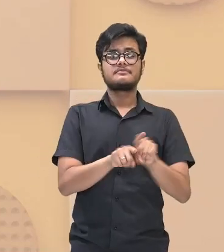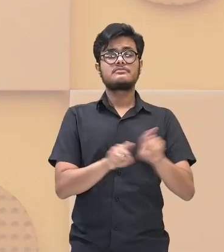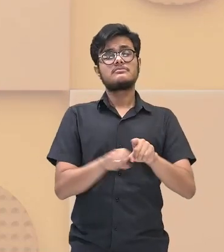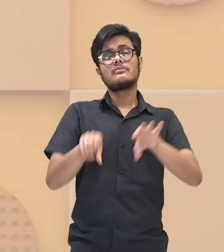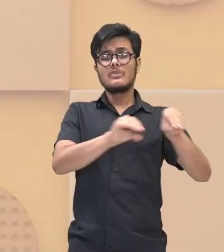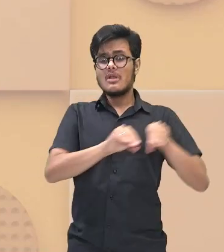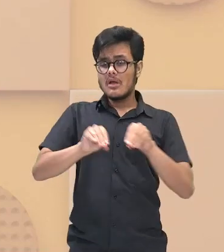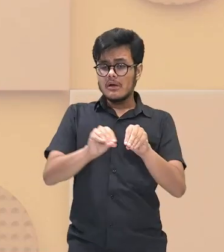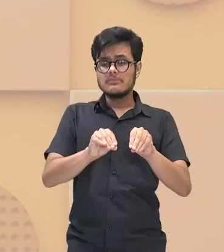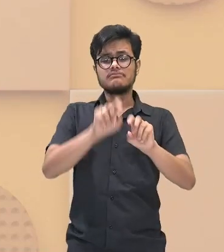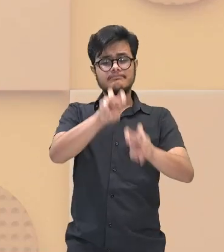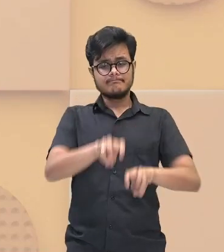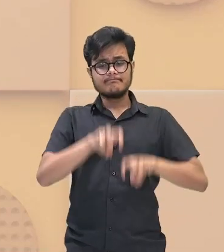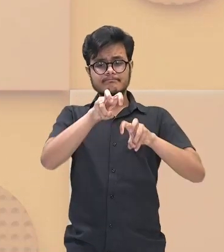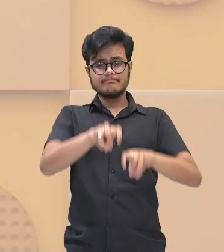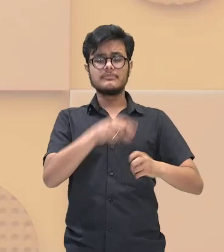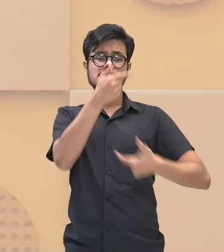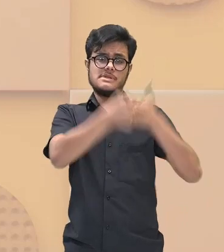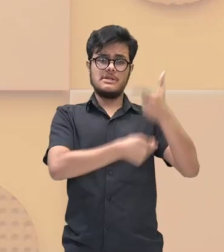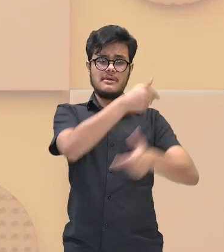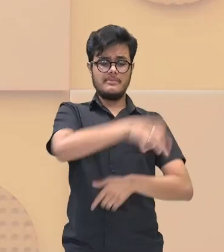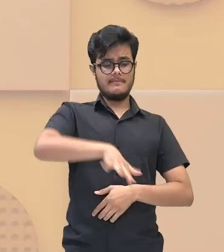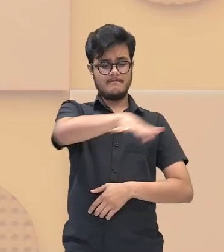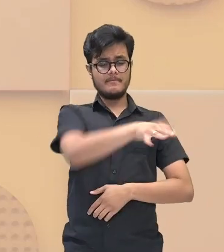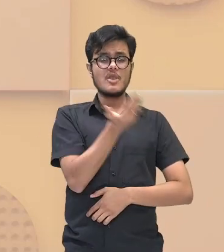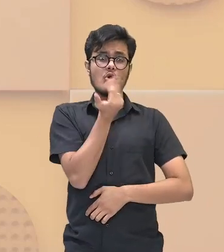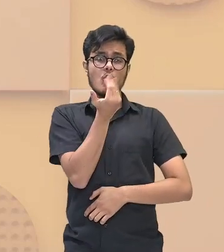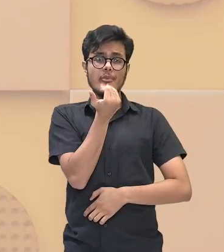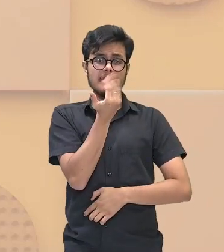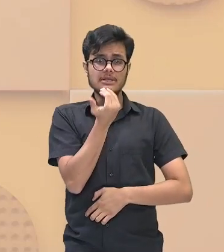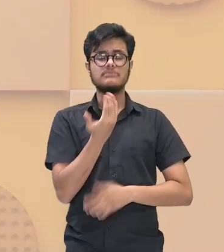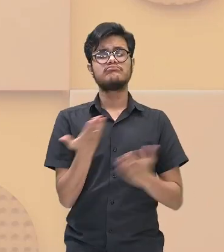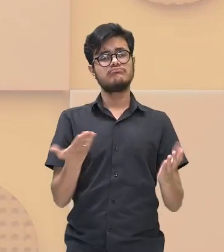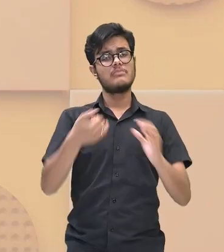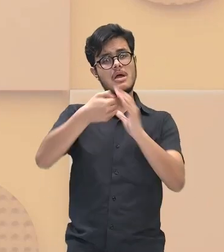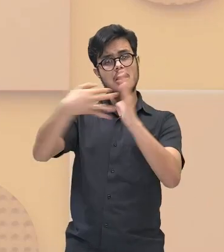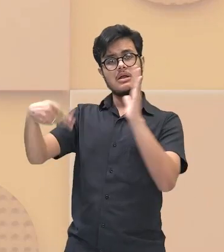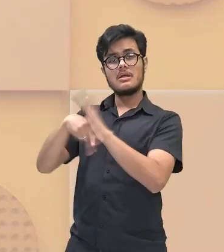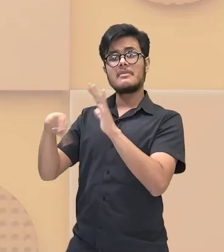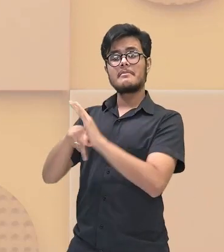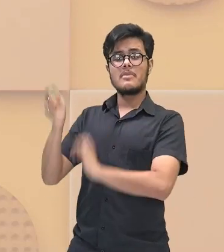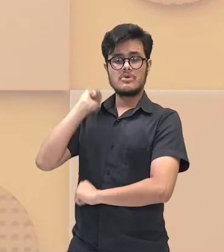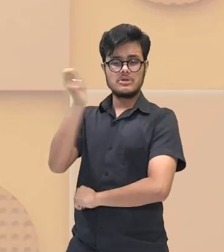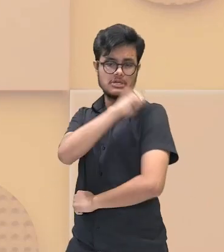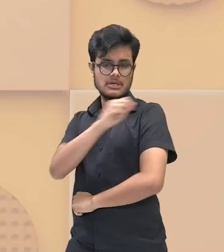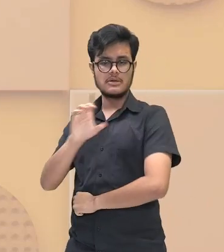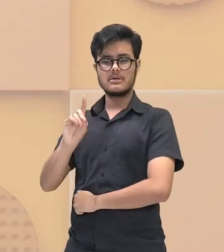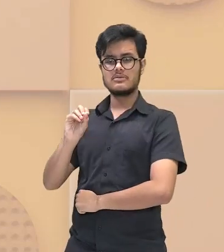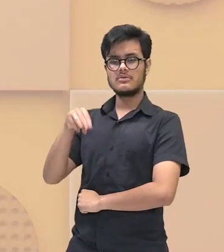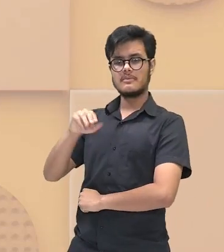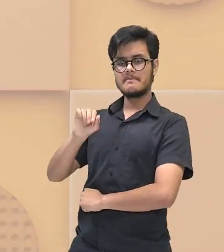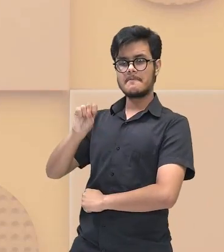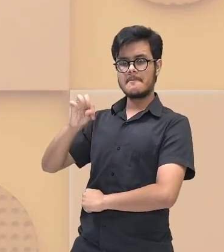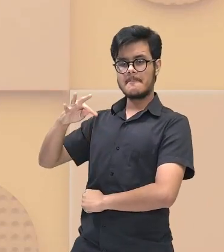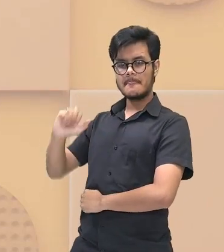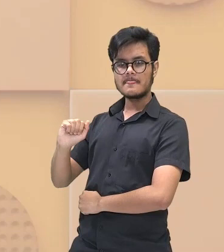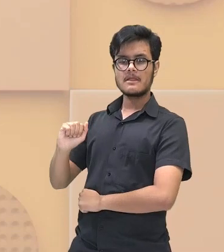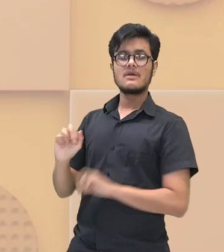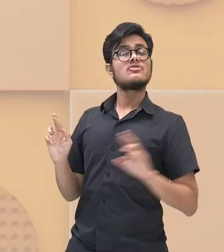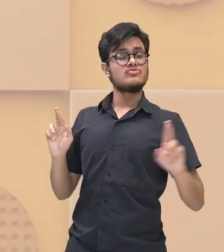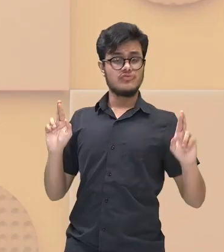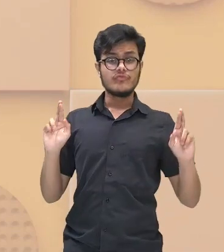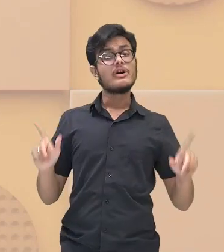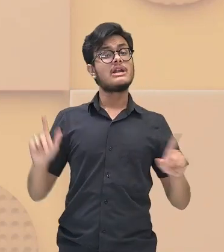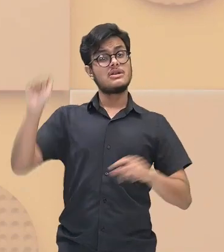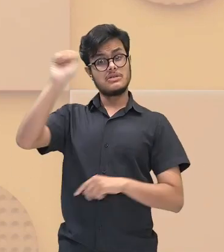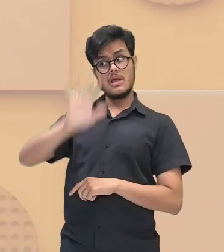para fazer a sua produção ali de alimentos. Então, isso é uma característica diferenciada em relação à